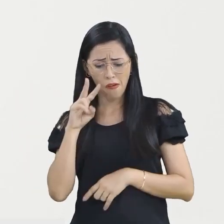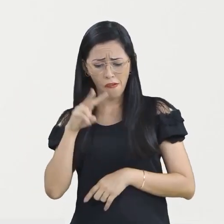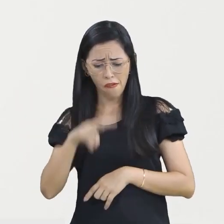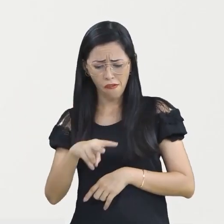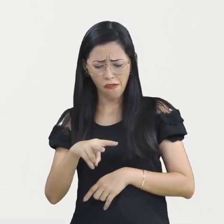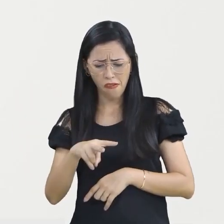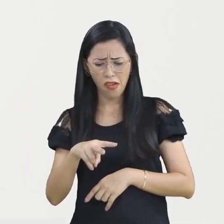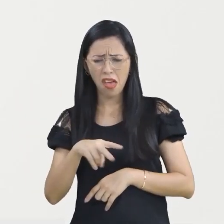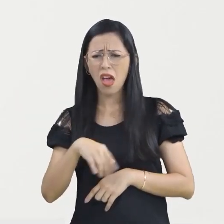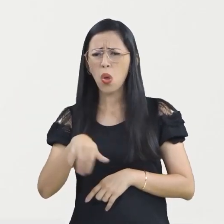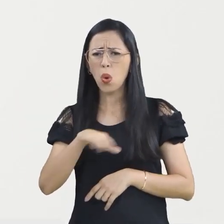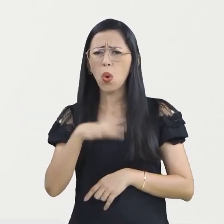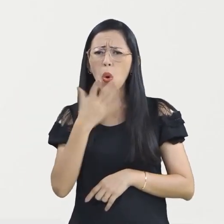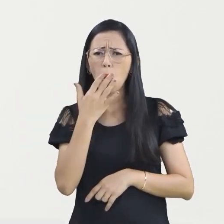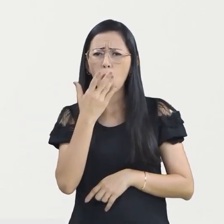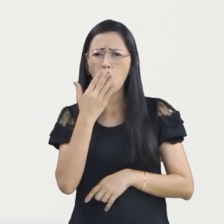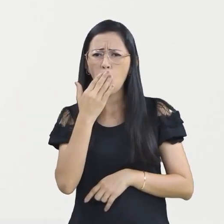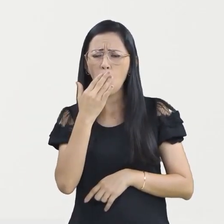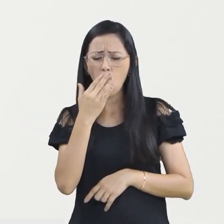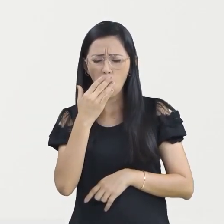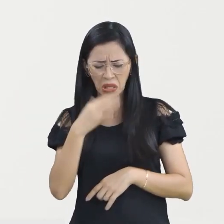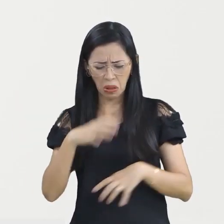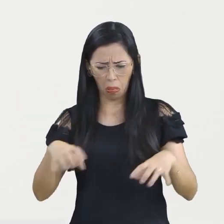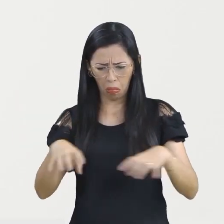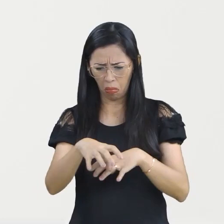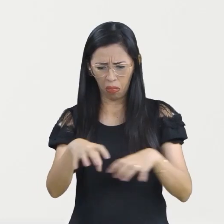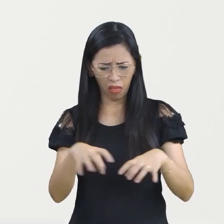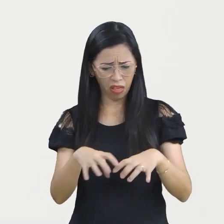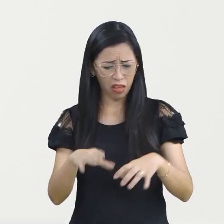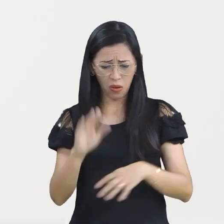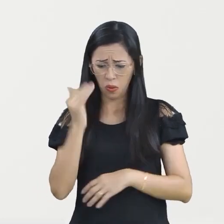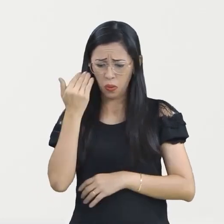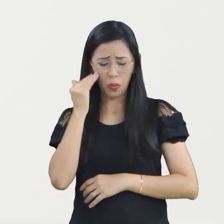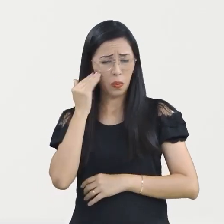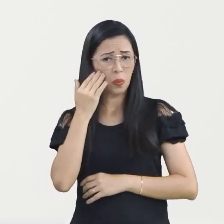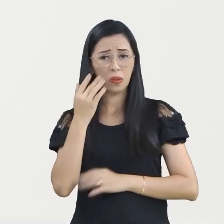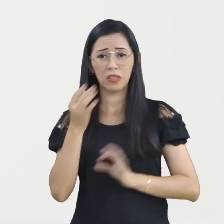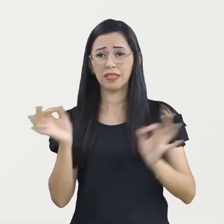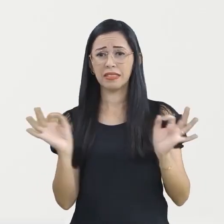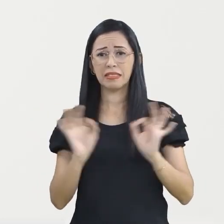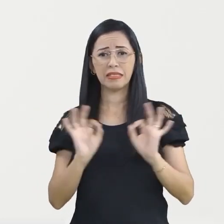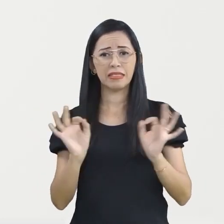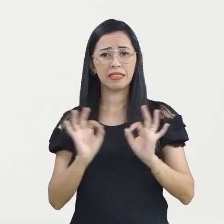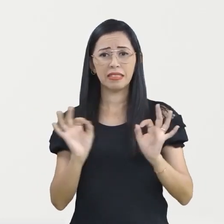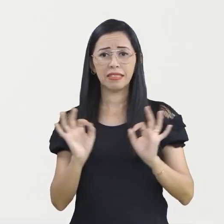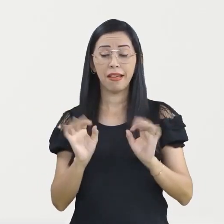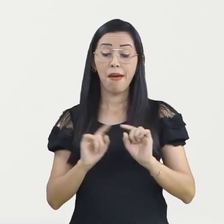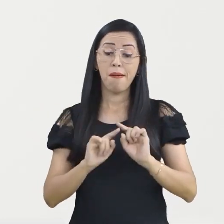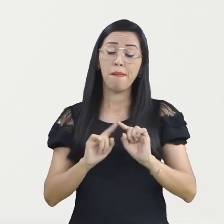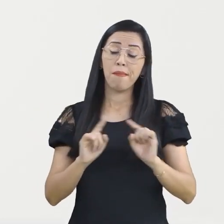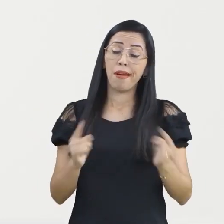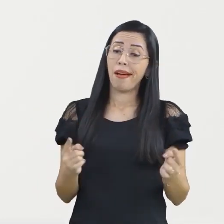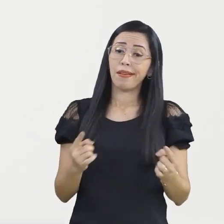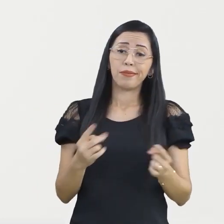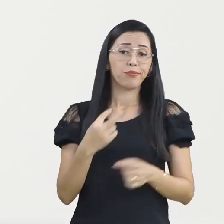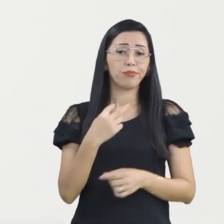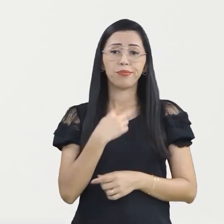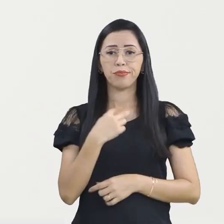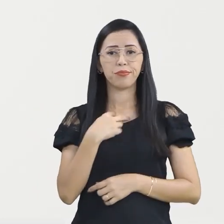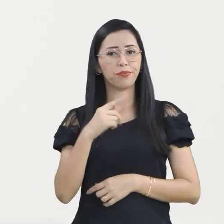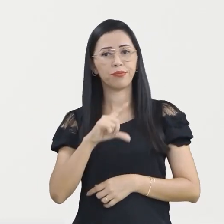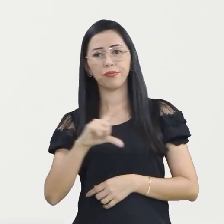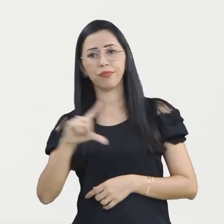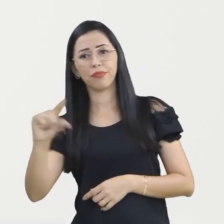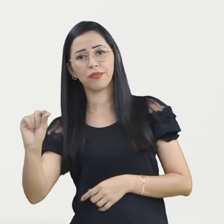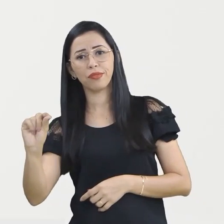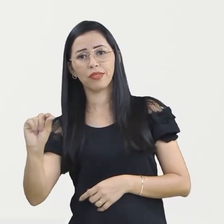coloridas, não faziam nenhum sentido para mim. Mas, como eu não podia